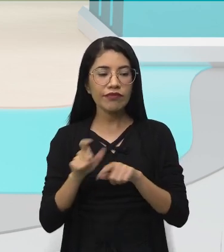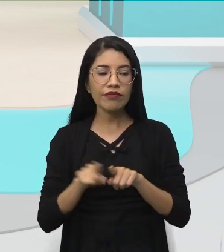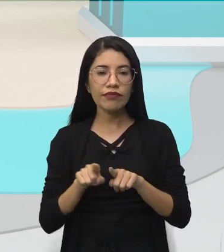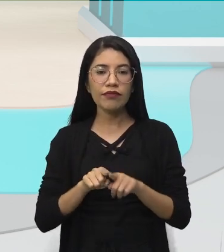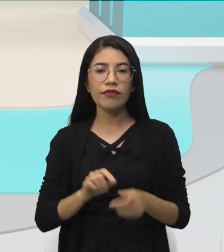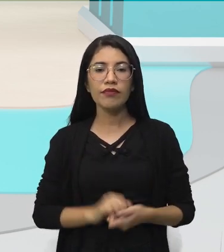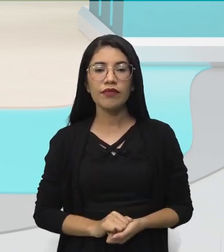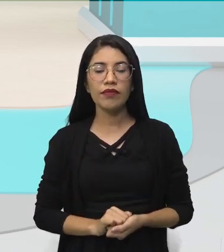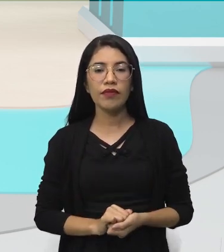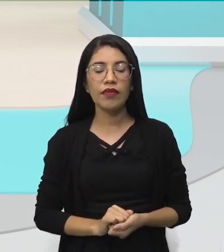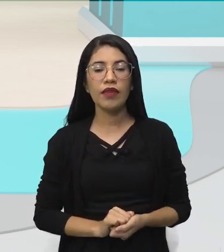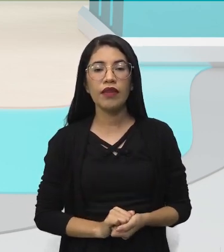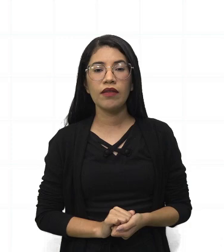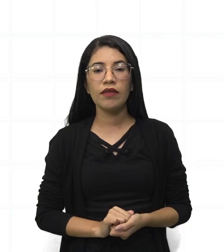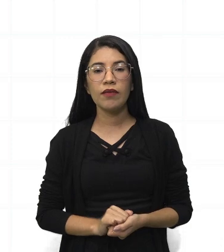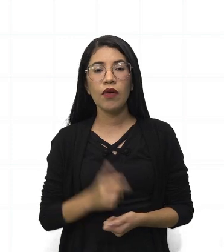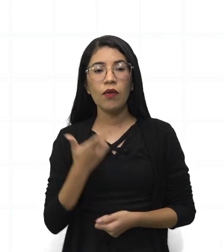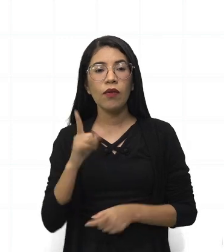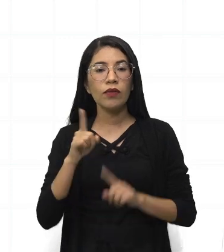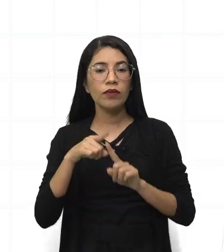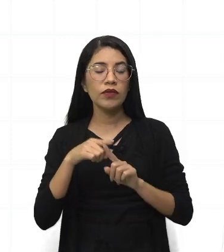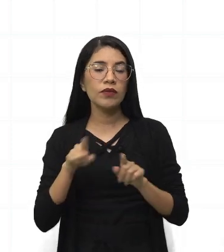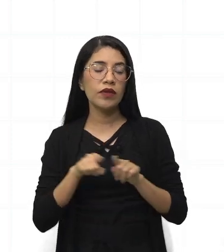textual que eu apresento para vocês, vamos ver.